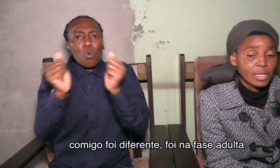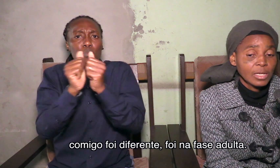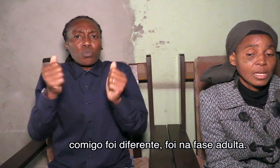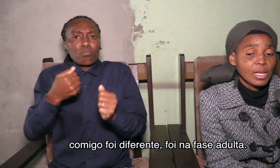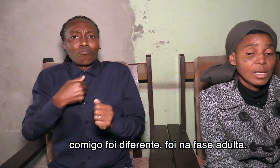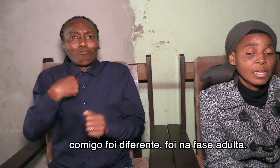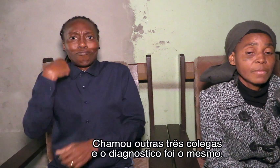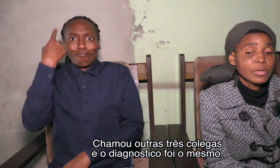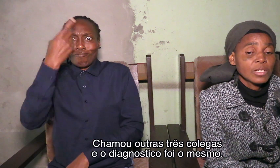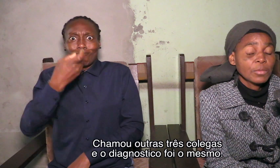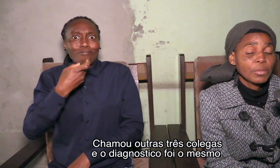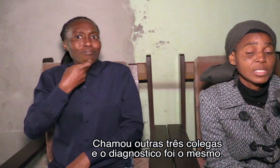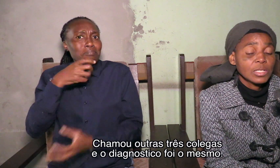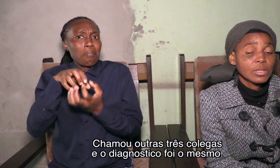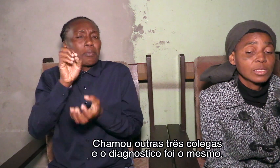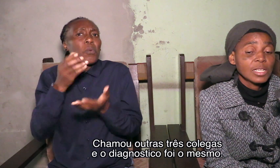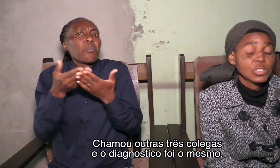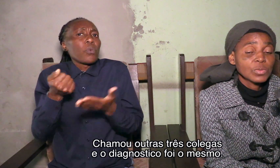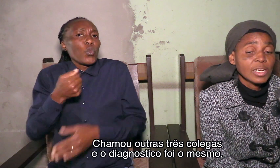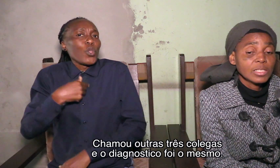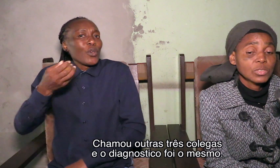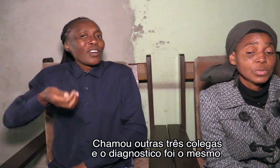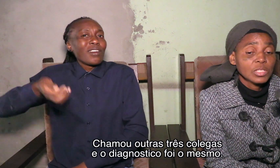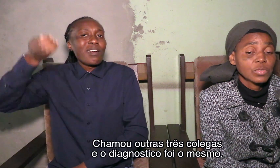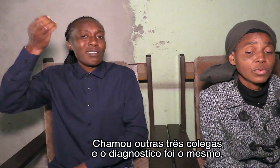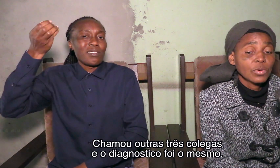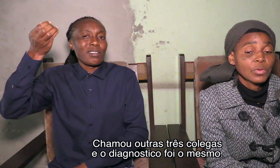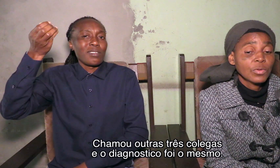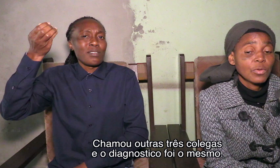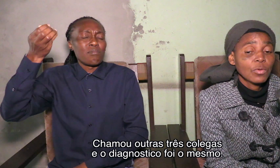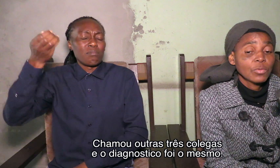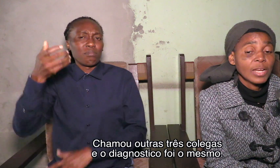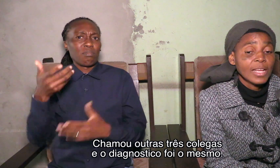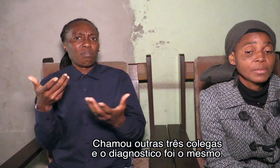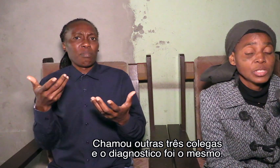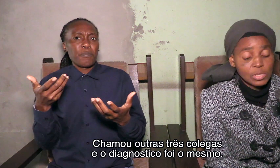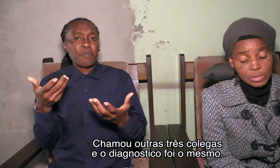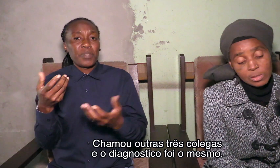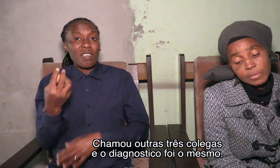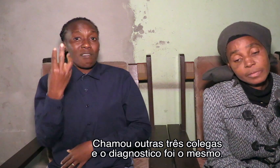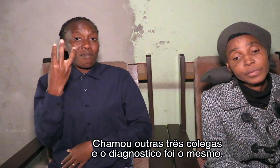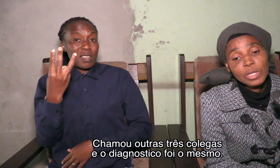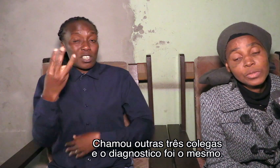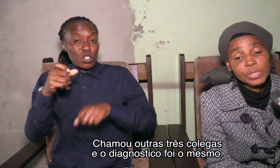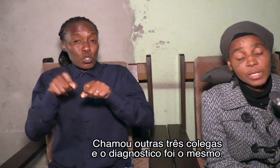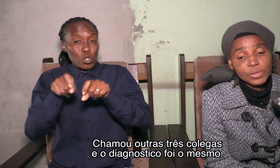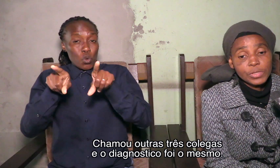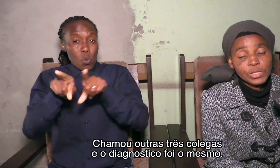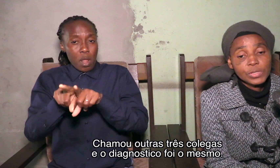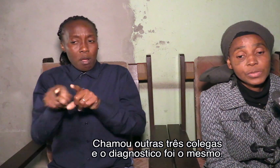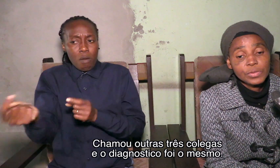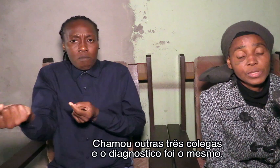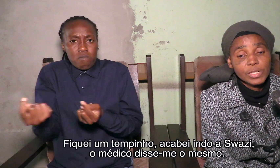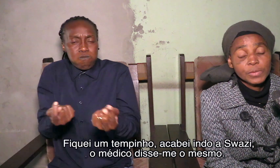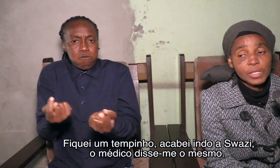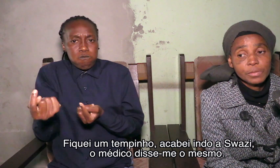adulta. Chamou mais 3 colegas, todas foram unânimes no